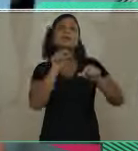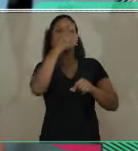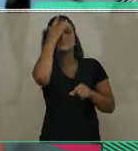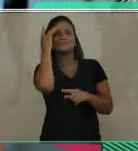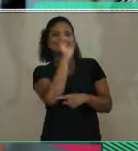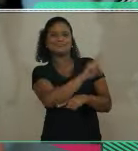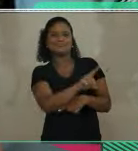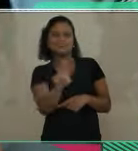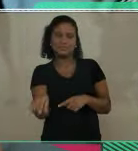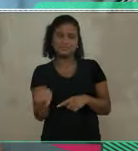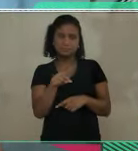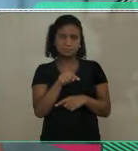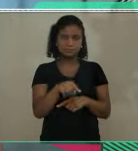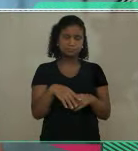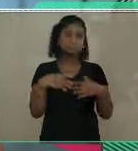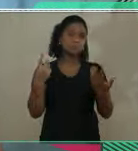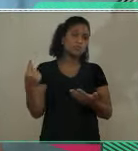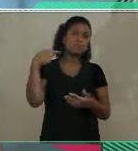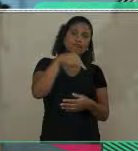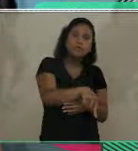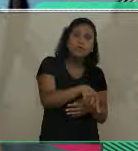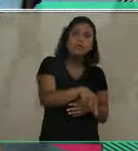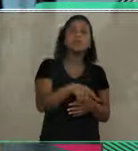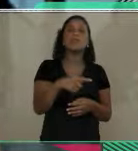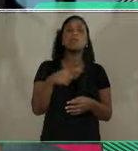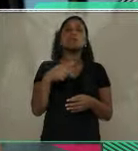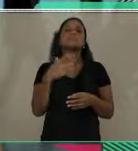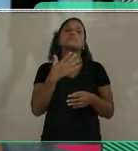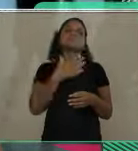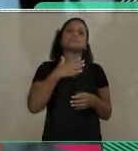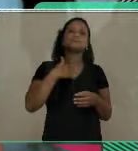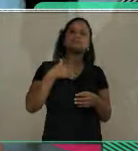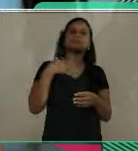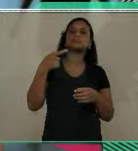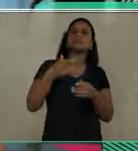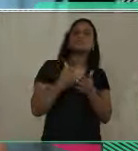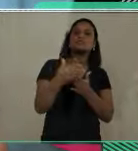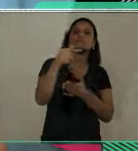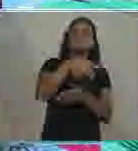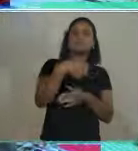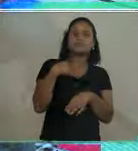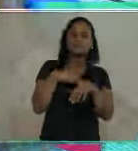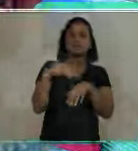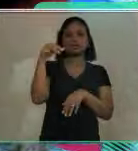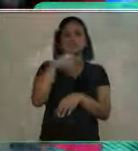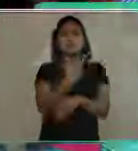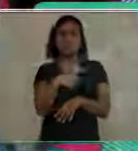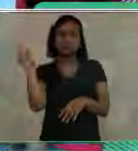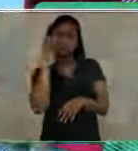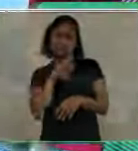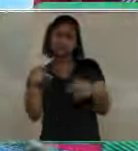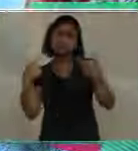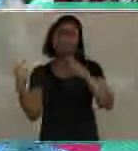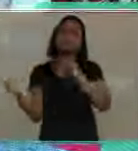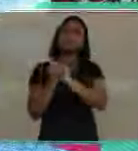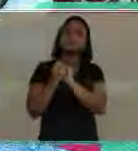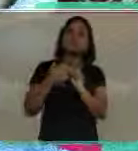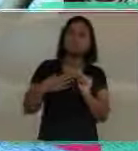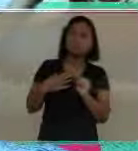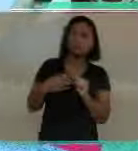para trabalhar com as pessoas com deficiência inicialmente veio a partir do meu mestrado e os outros